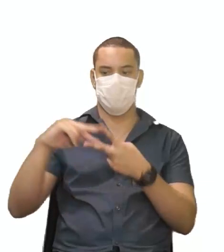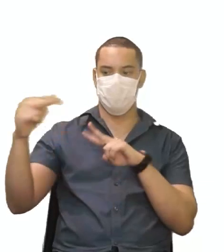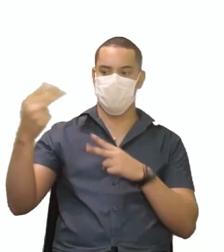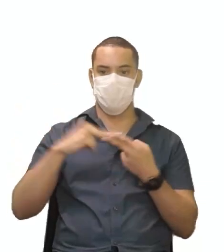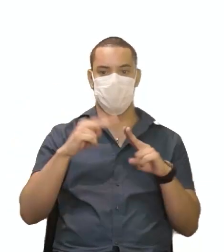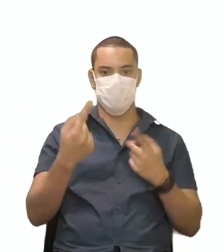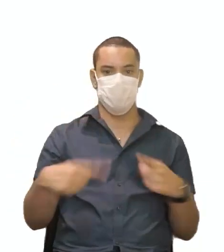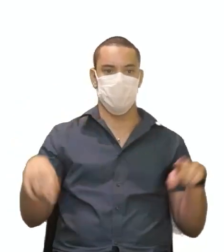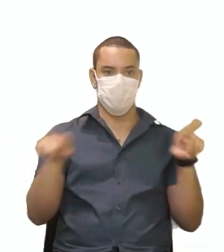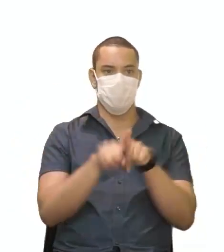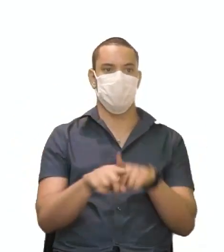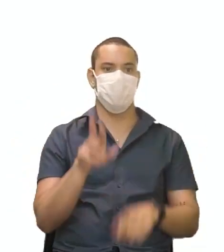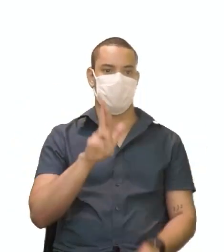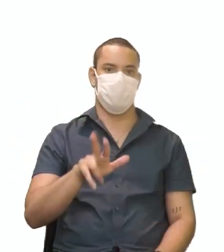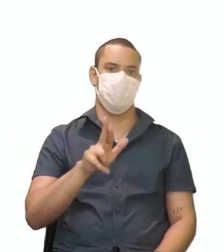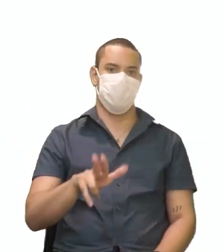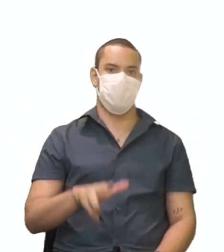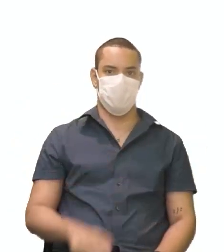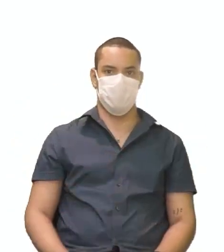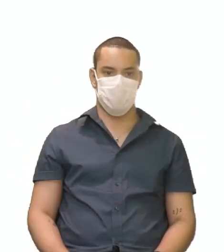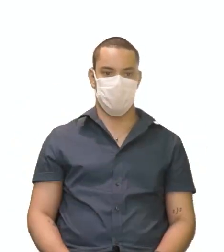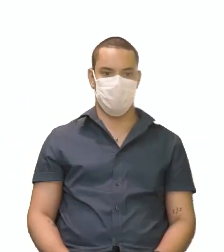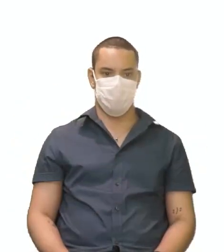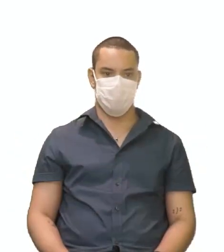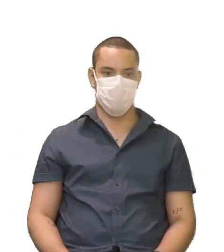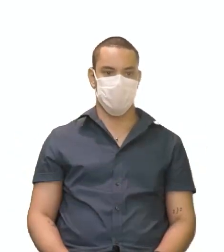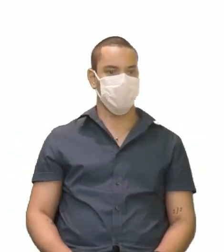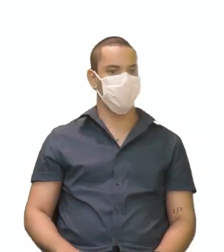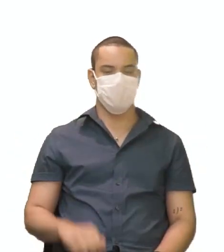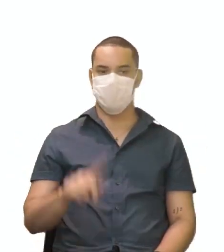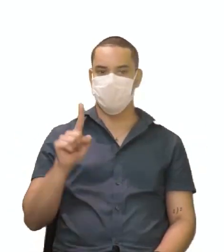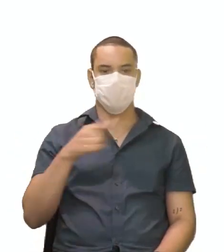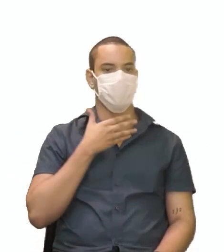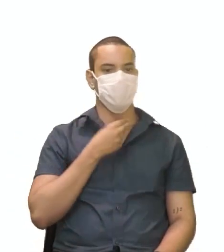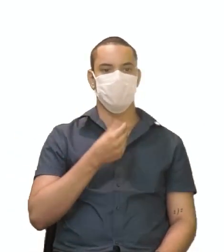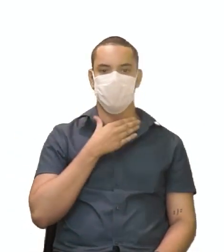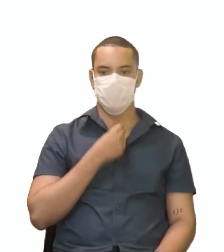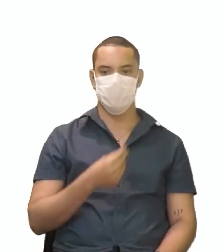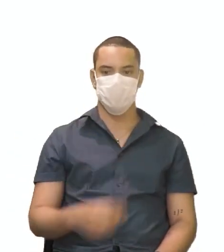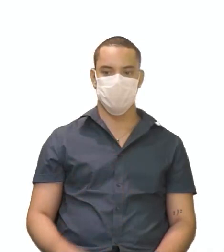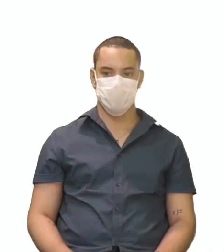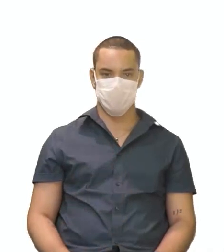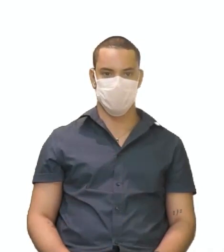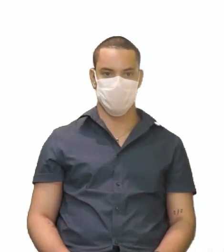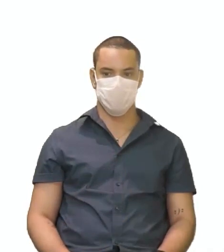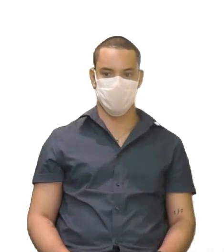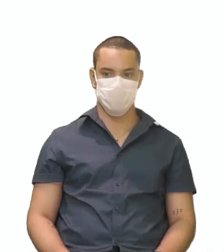homólogos, tá bom? Então, Fzinho de falso.